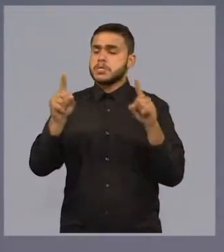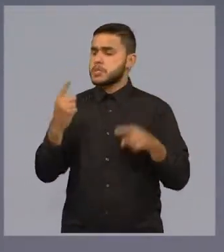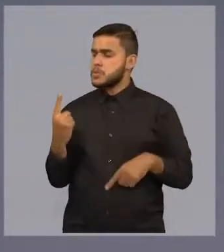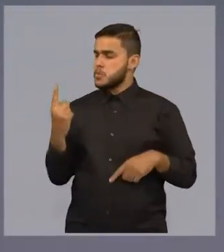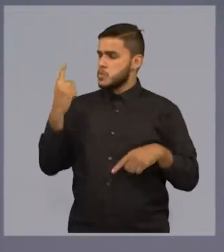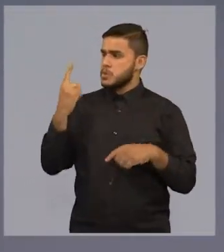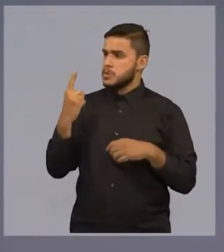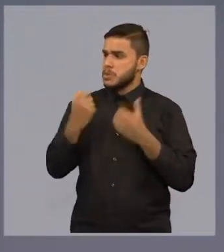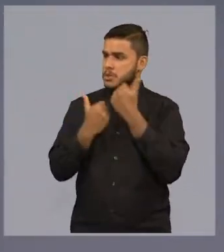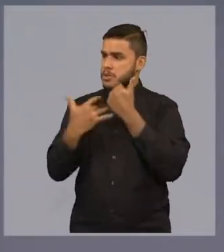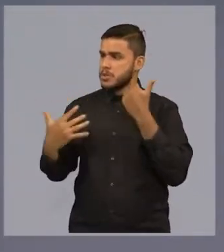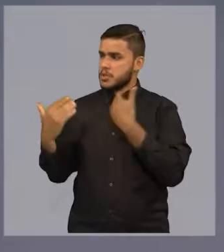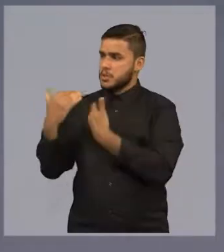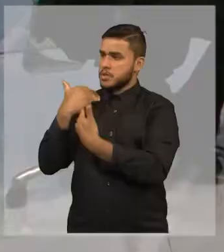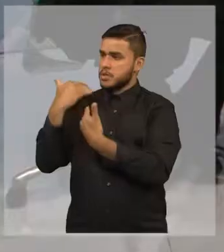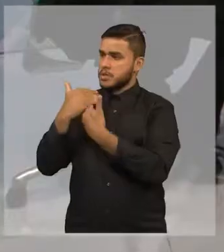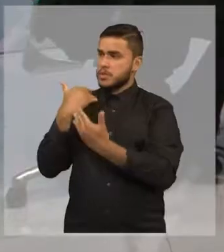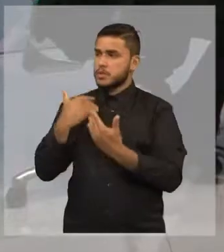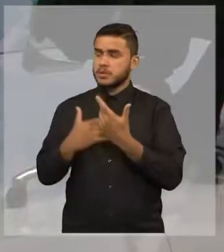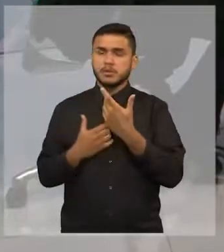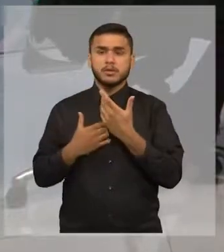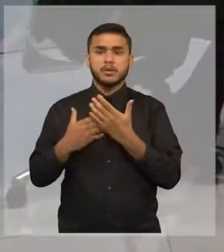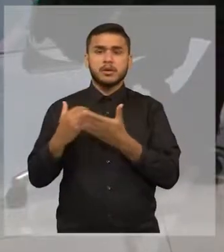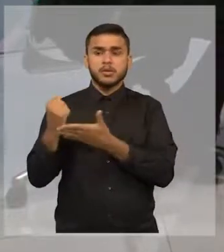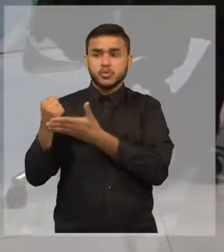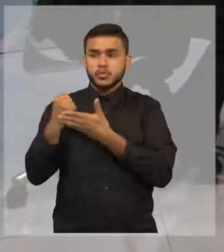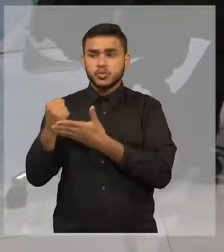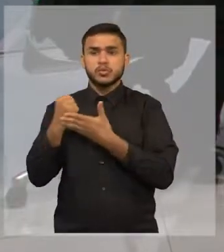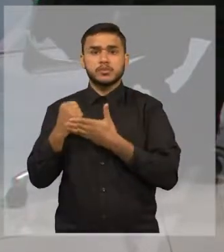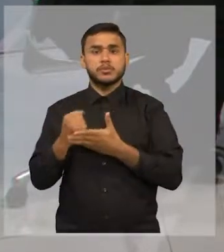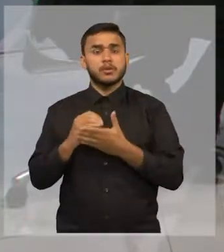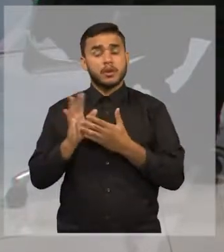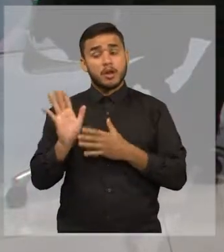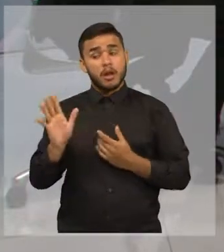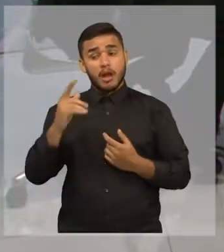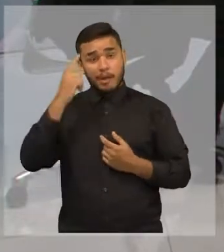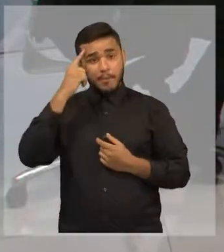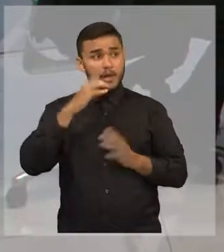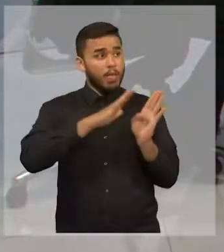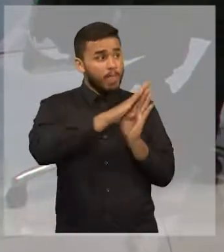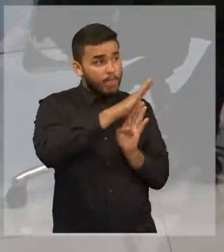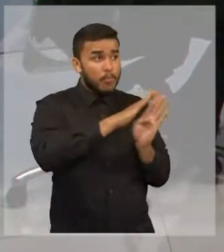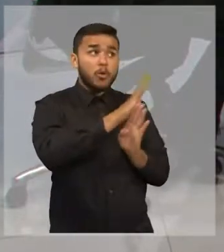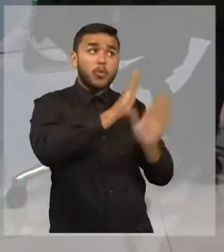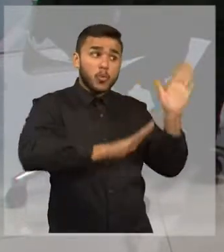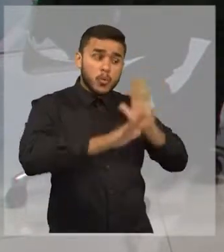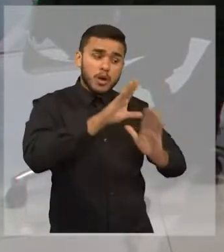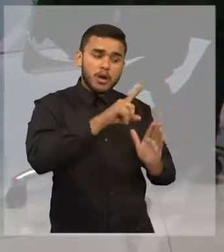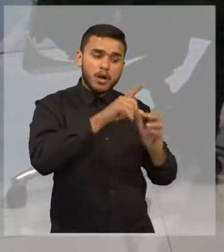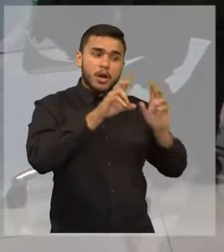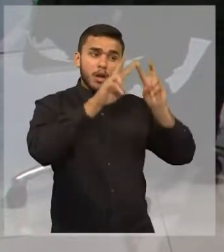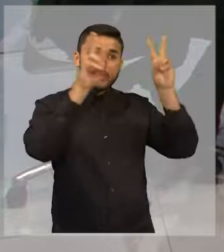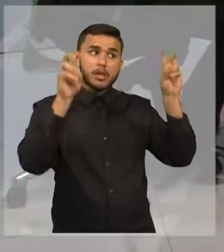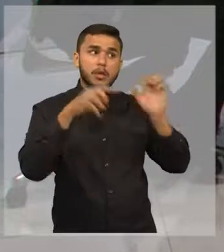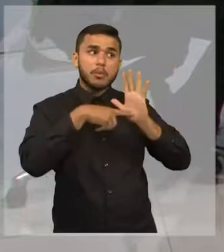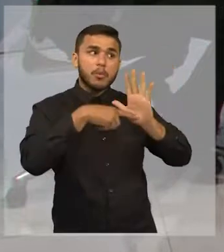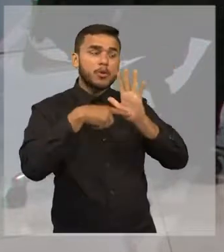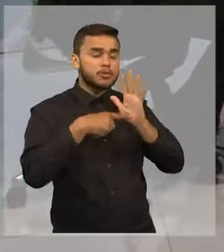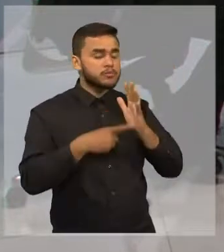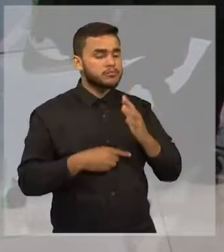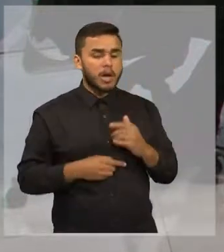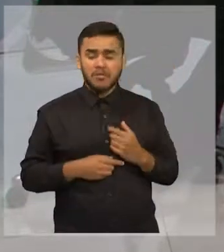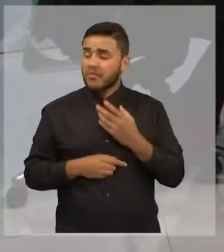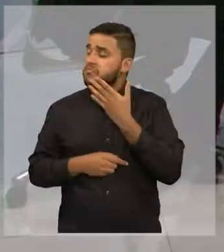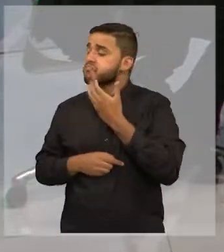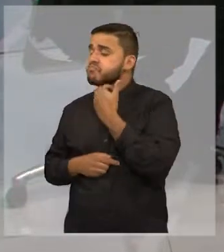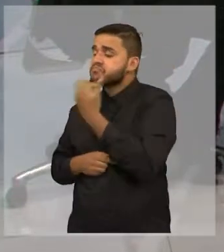desse pessoal para dar um conselho, do assessor de imprensa, para chegar lá, olha, cuidado com o que você vai dizer, a maneira como você vai abordar esse tema. Então ele vai